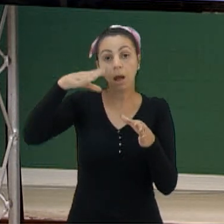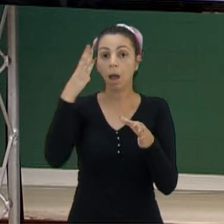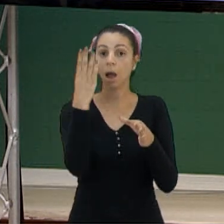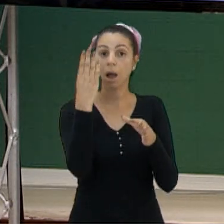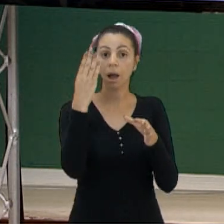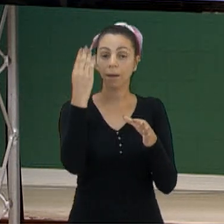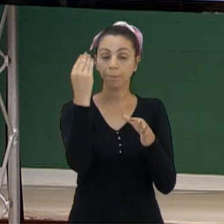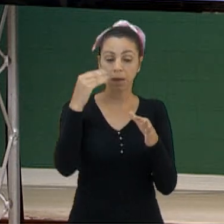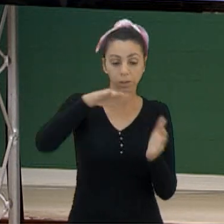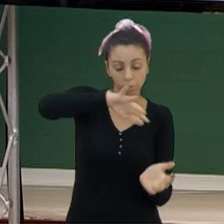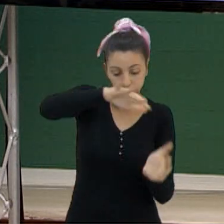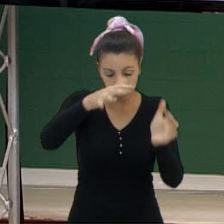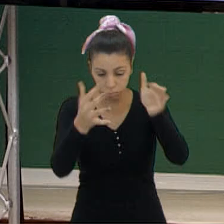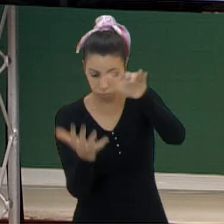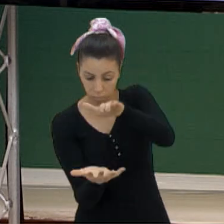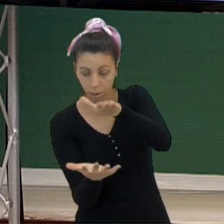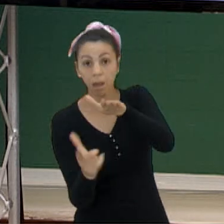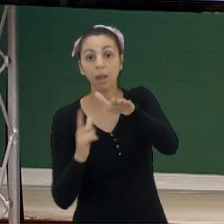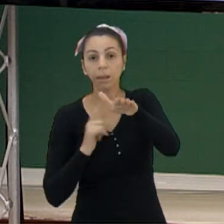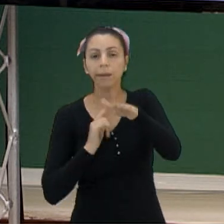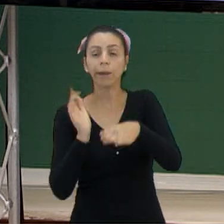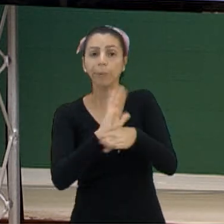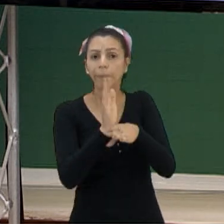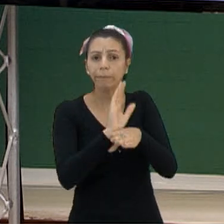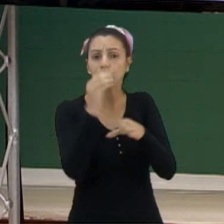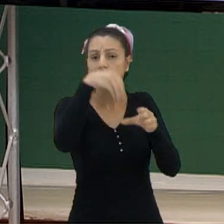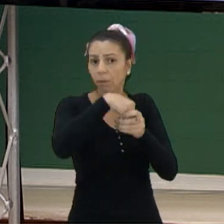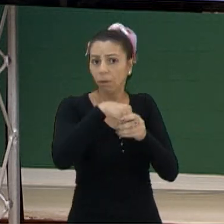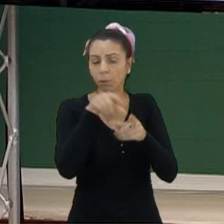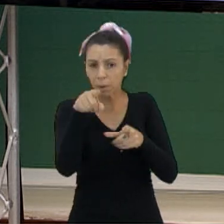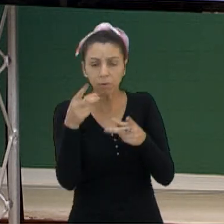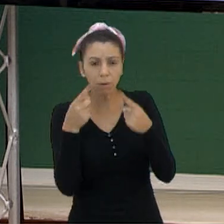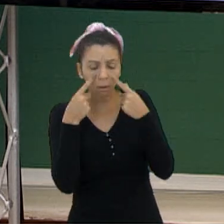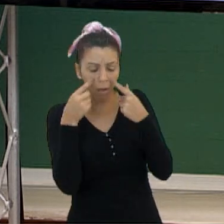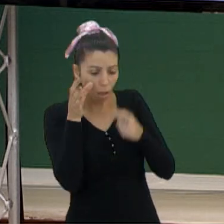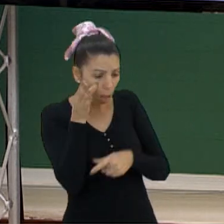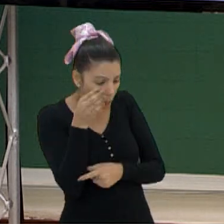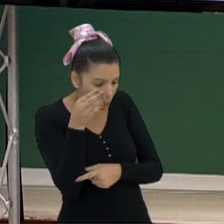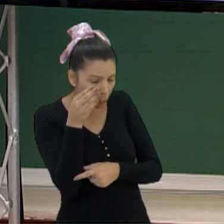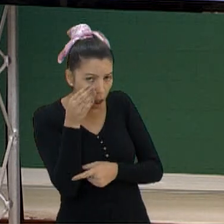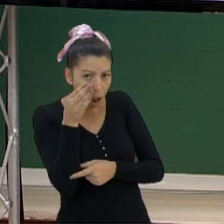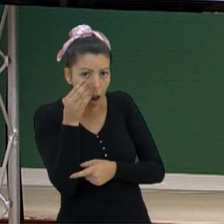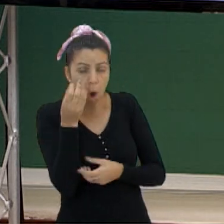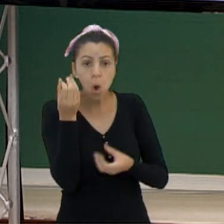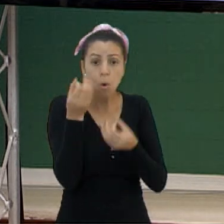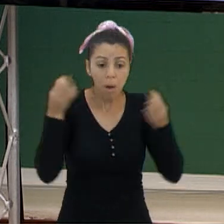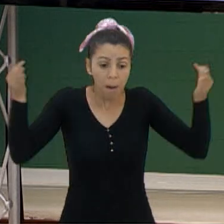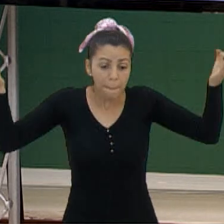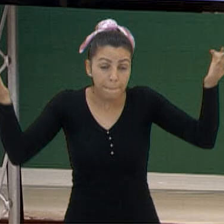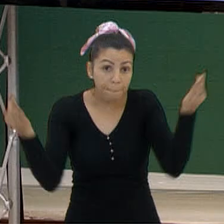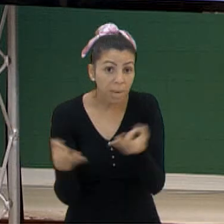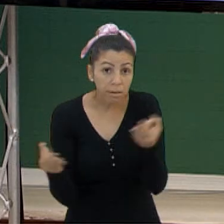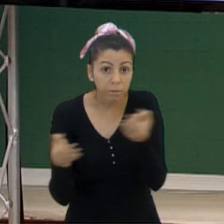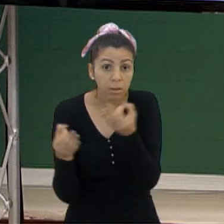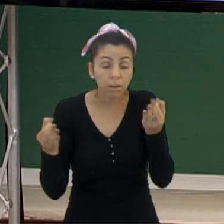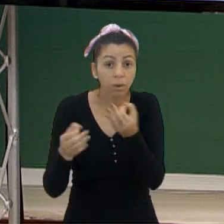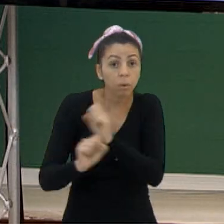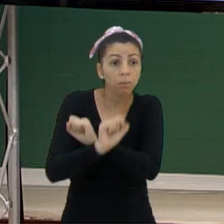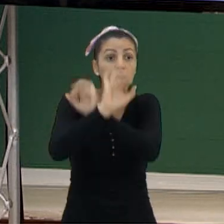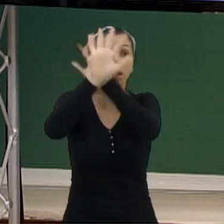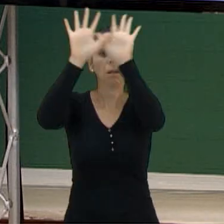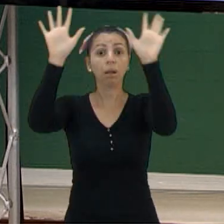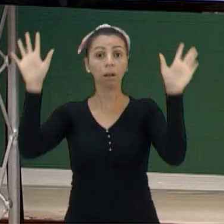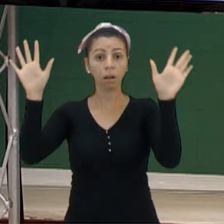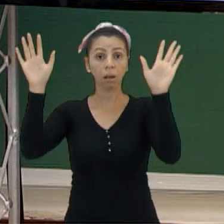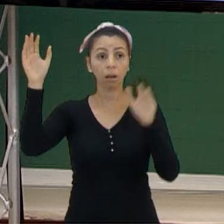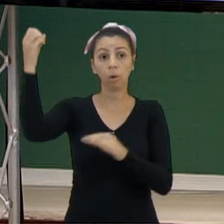dele, né? Para você ver, e aquilo ali ajudava ele a ter a perfeição na iluminação do negócio.